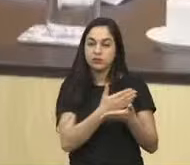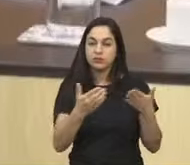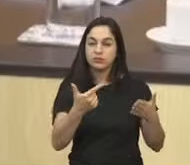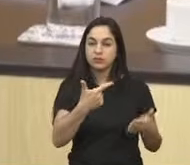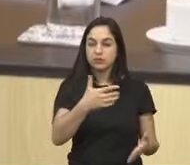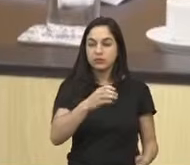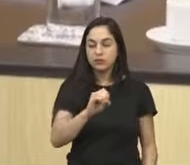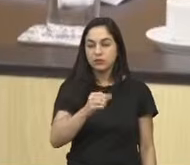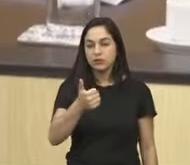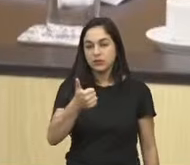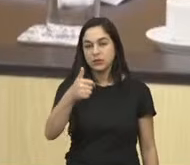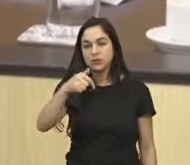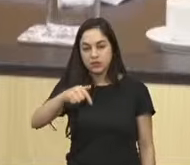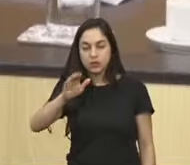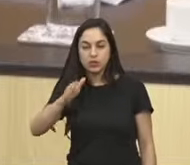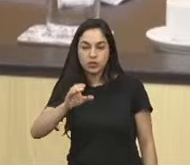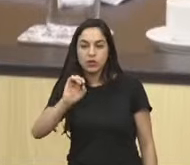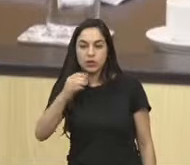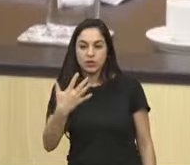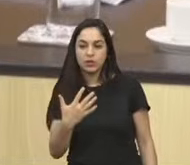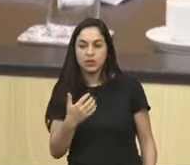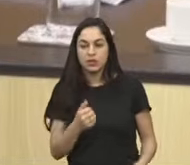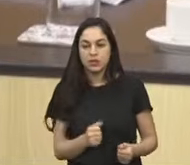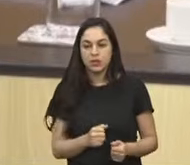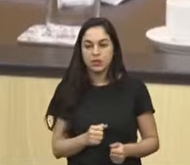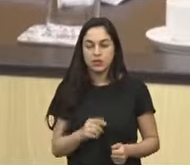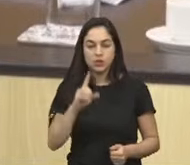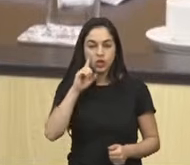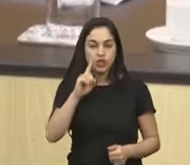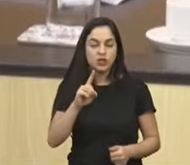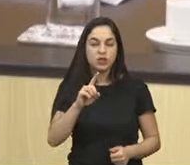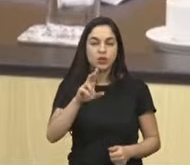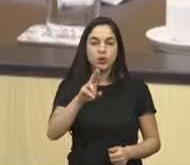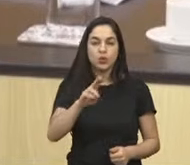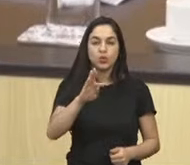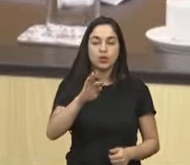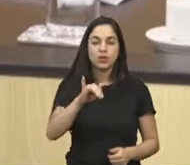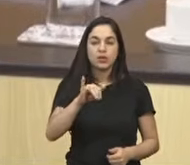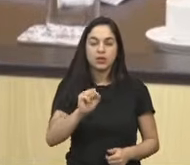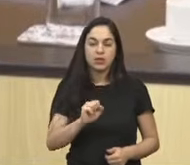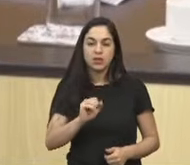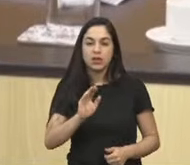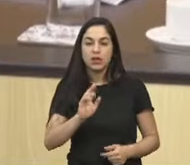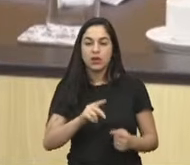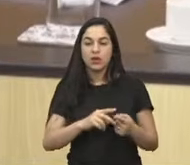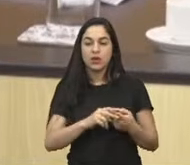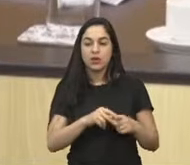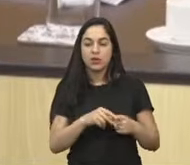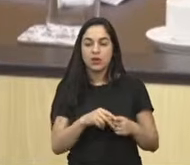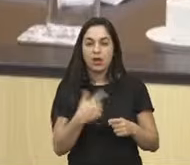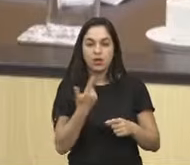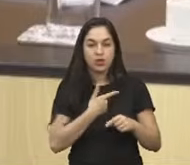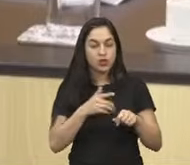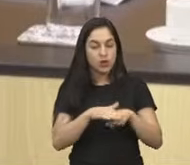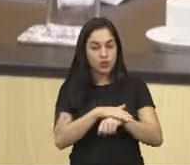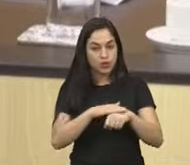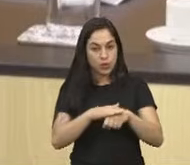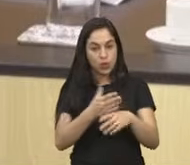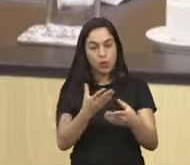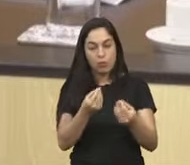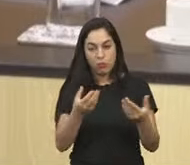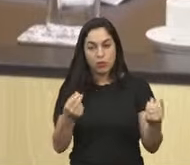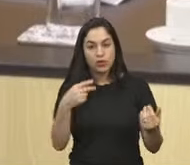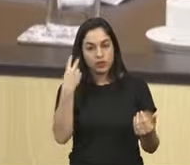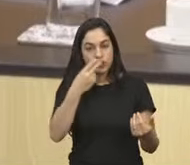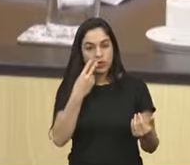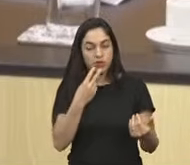dias corridos, já acontece, e dias úteis, né? E uma correção, foi conversado com muitos vereadores,